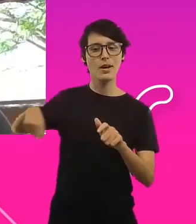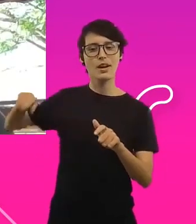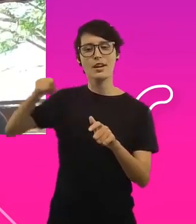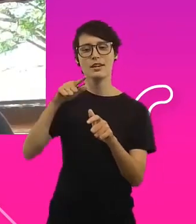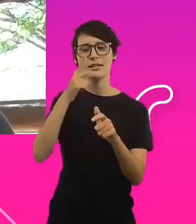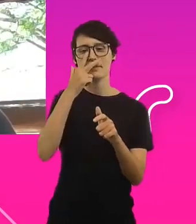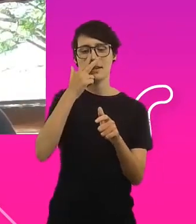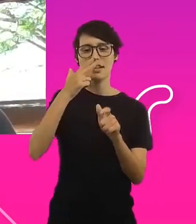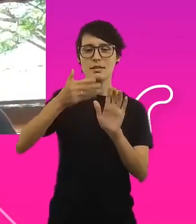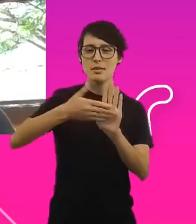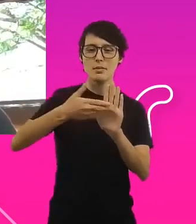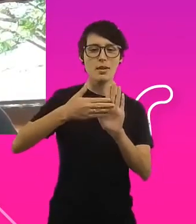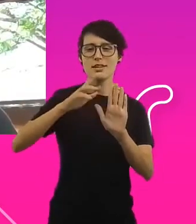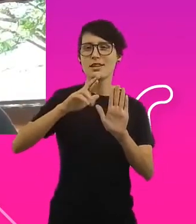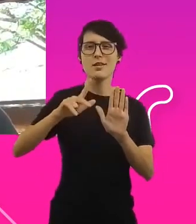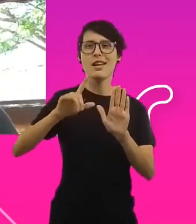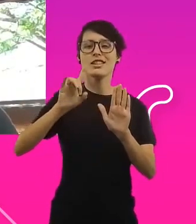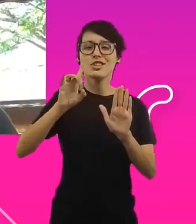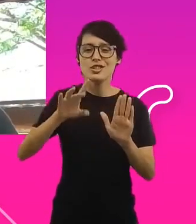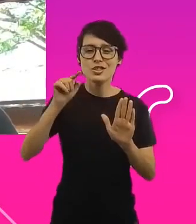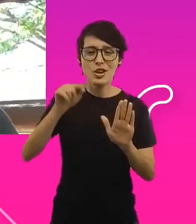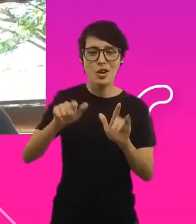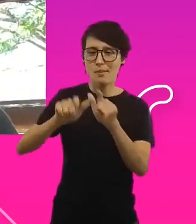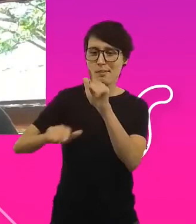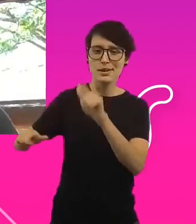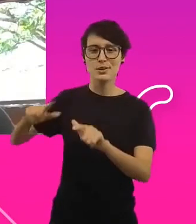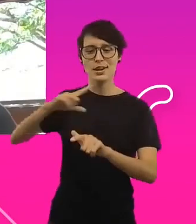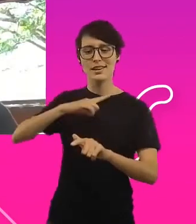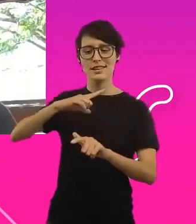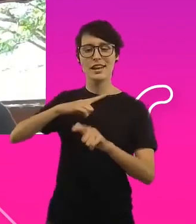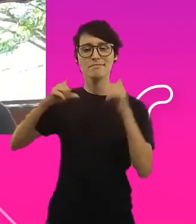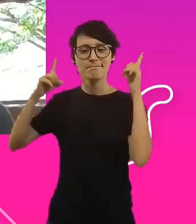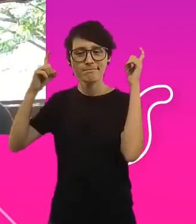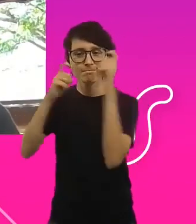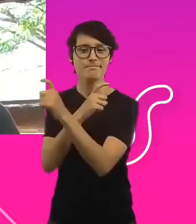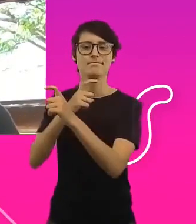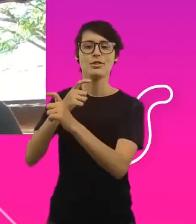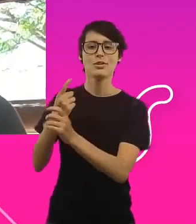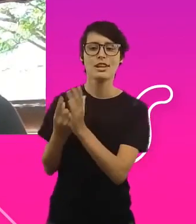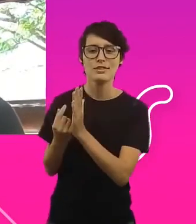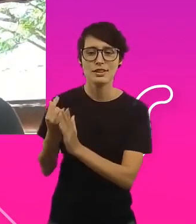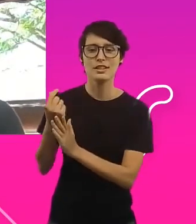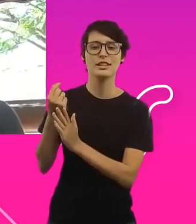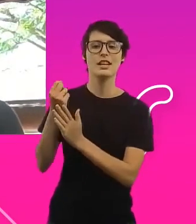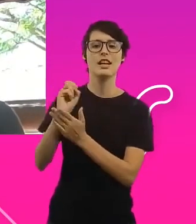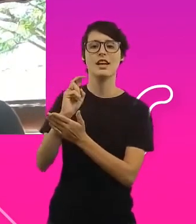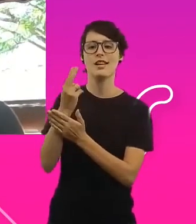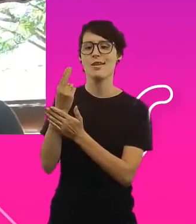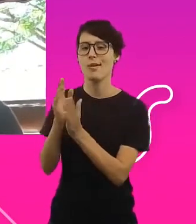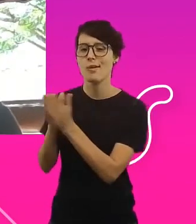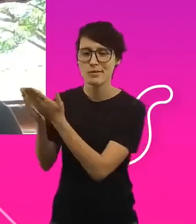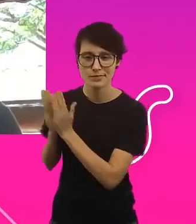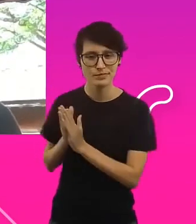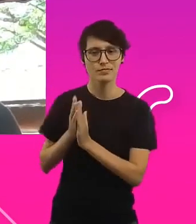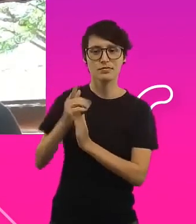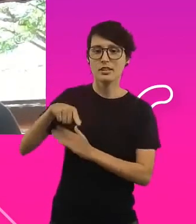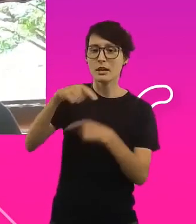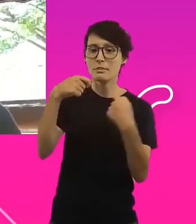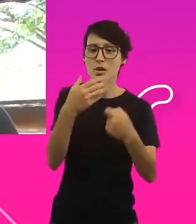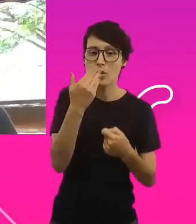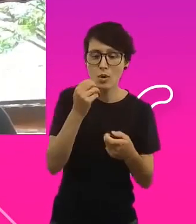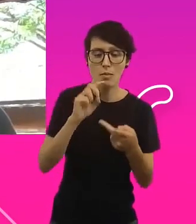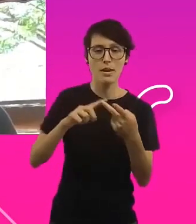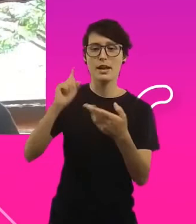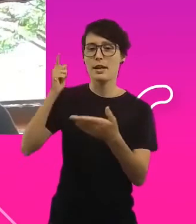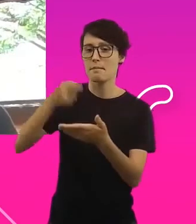iniciativa não é suficiente para pessoas em situação de vulnerabilidade, porque essas pessoas precisam comer, elas precisam pagar a conta de luz,